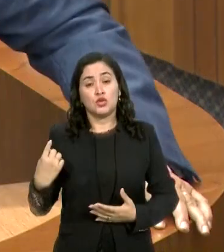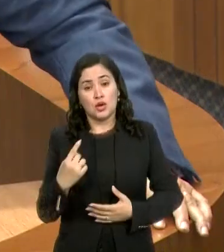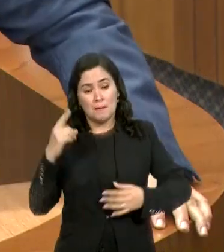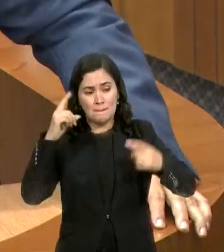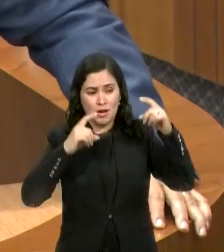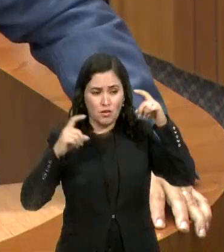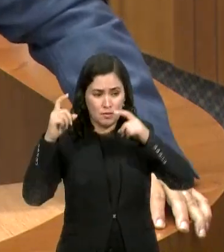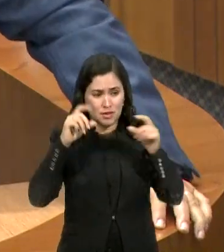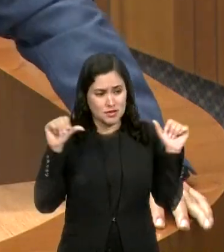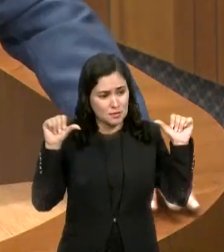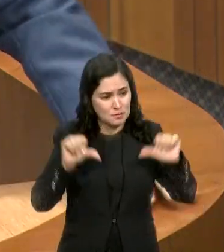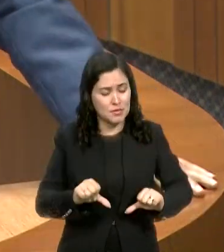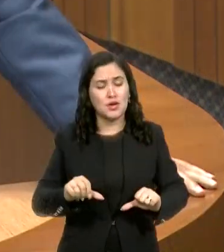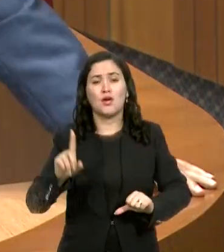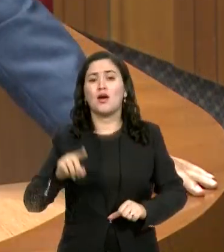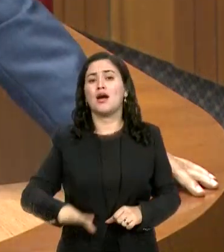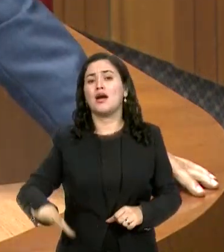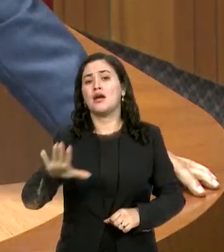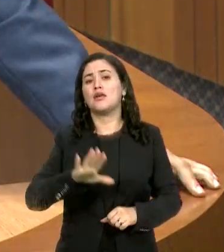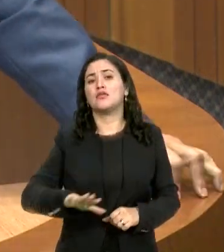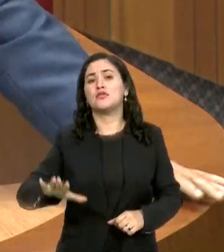Baixo Paraíba, com